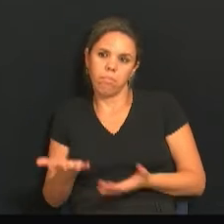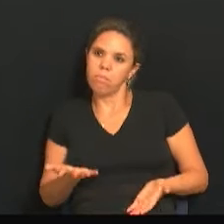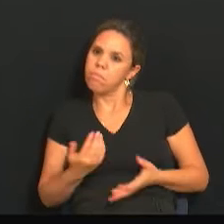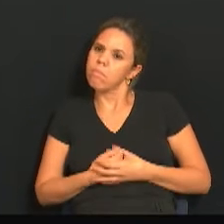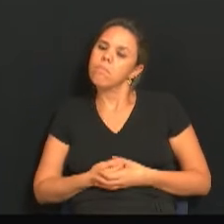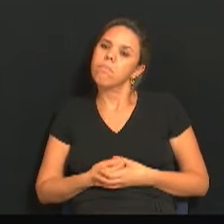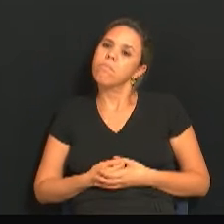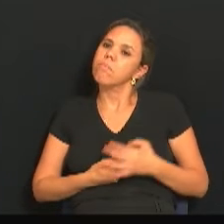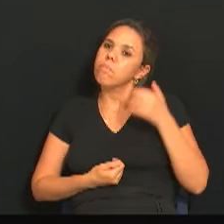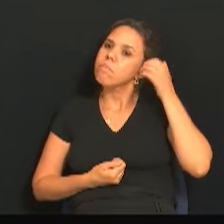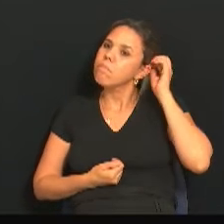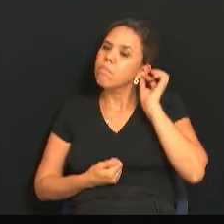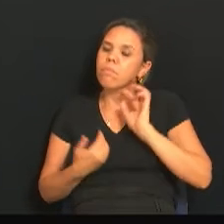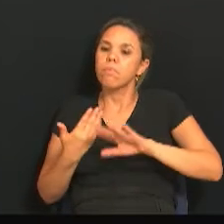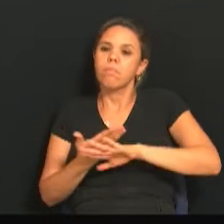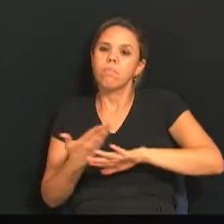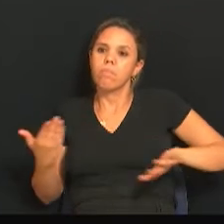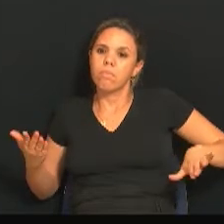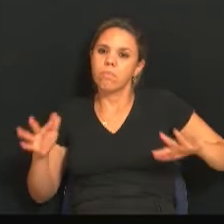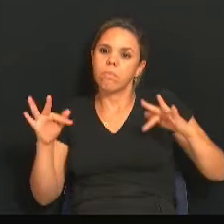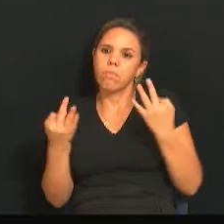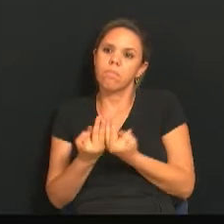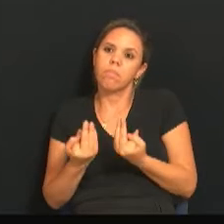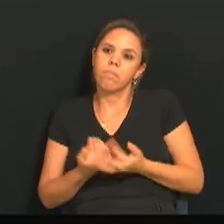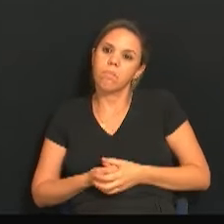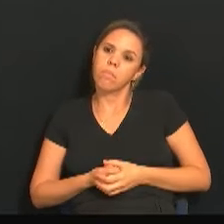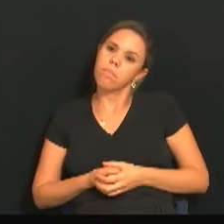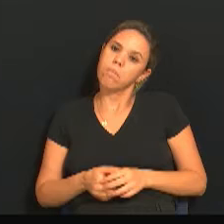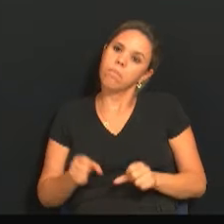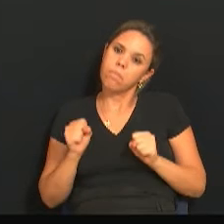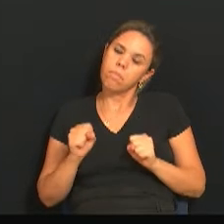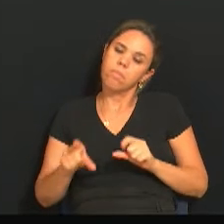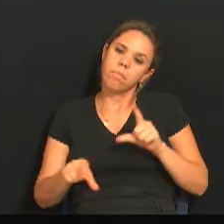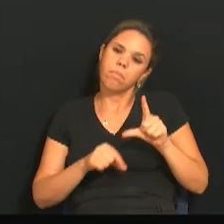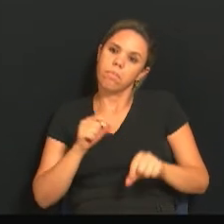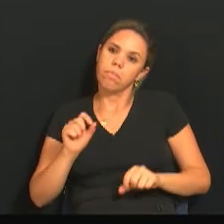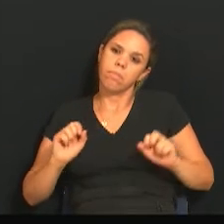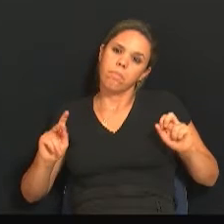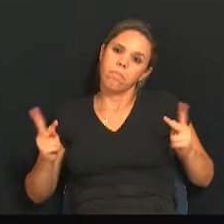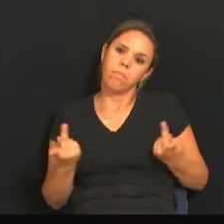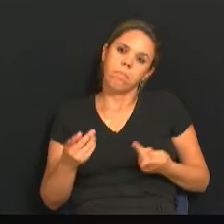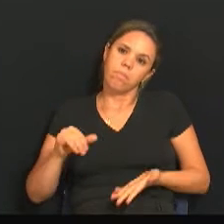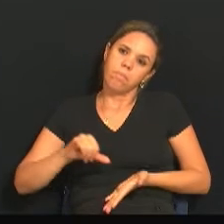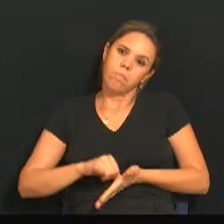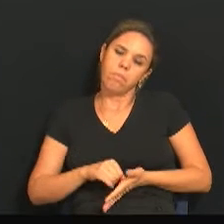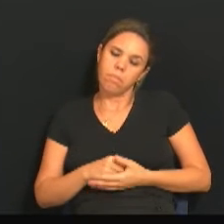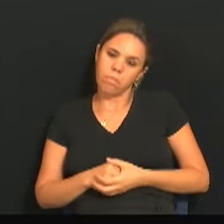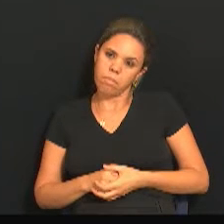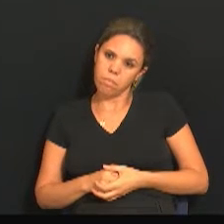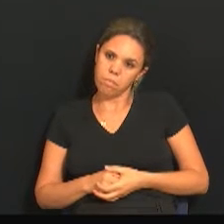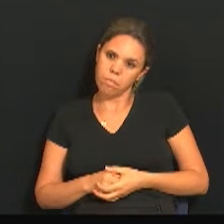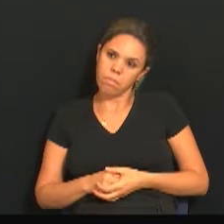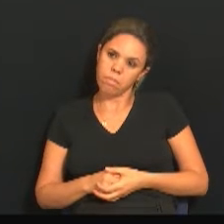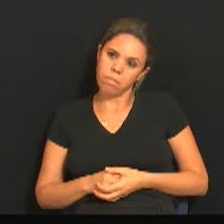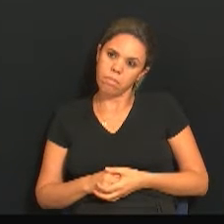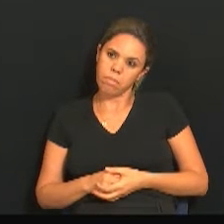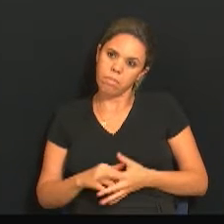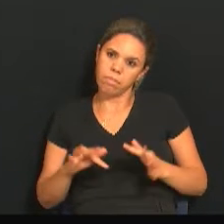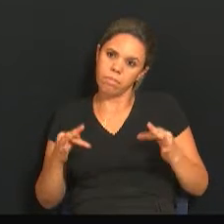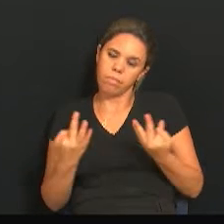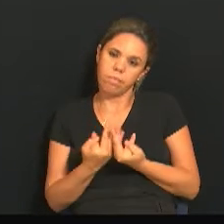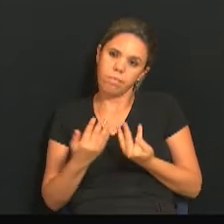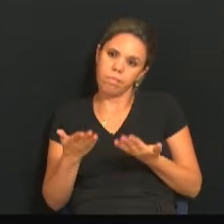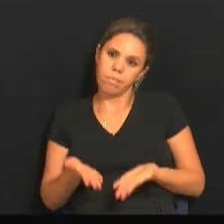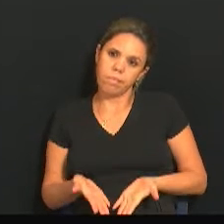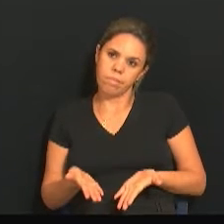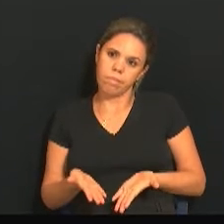isso afasta as famílias que pode escolher entre o shopping e entre o centro comercial, né? Então, as famílias nossas, as famílias